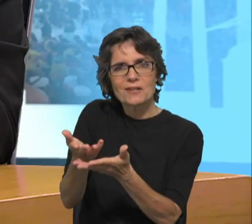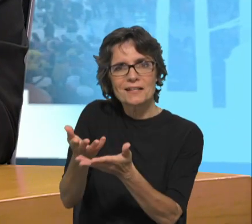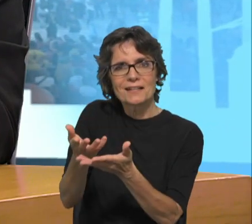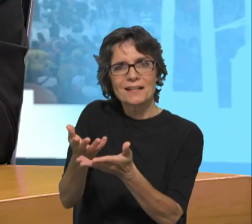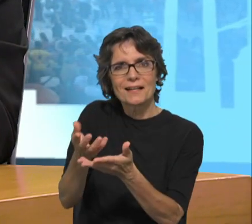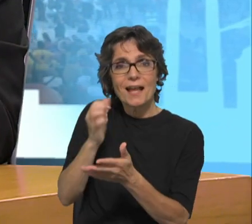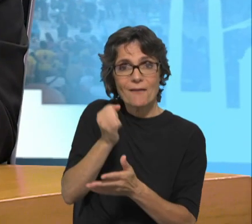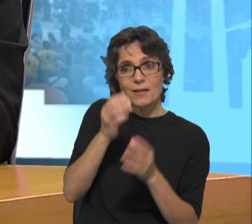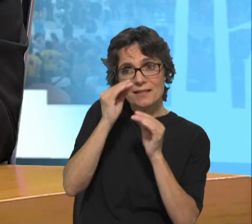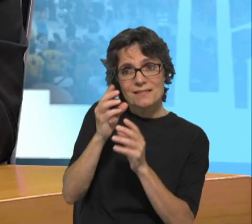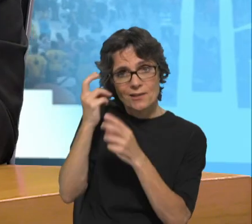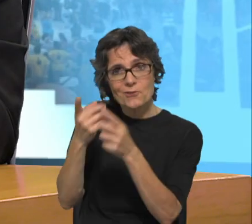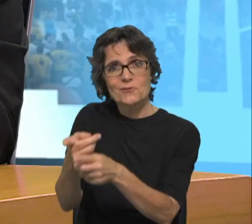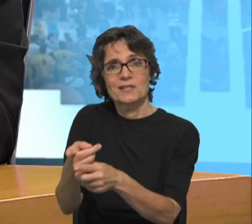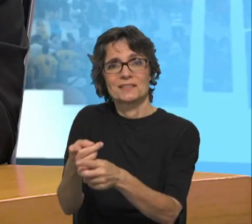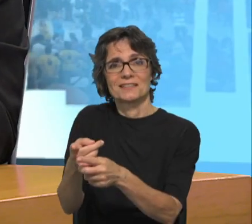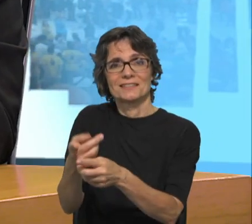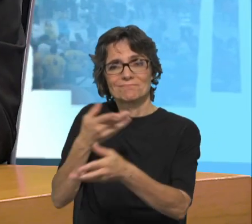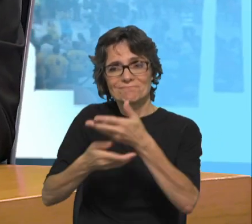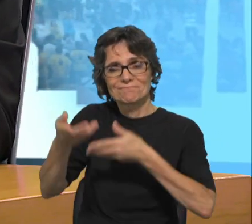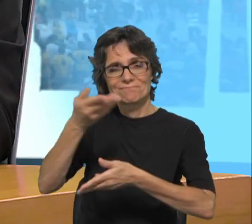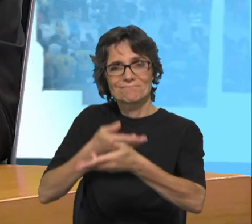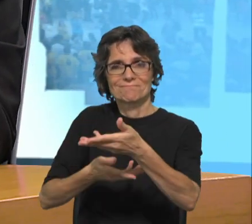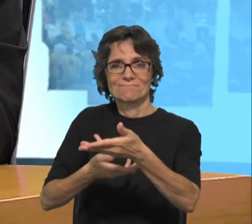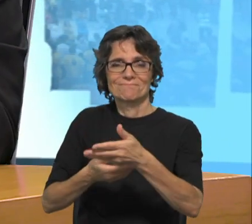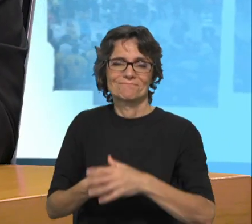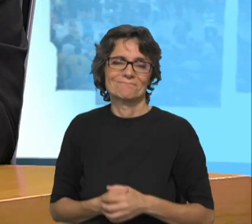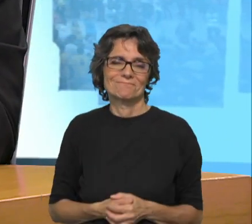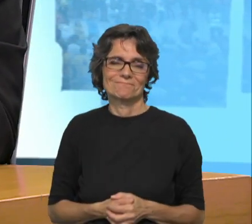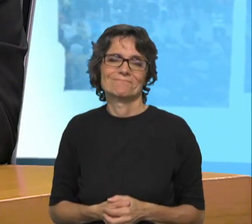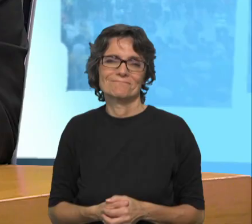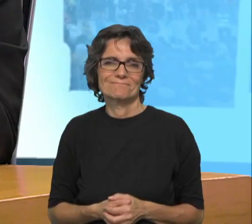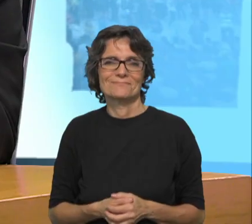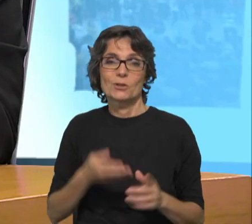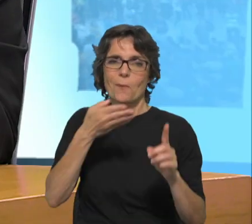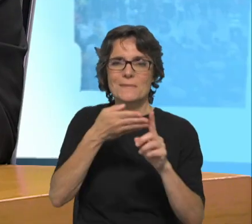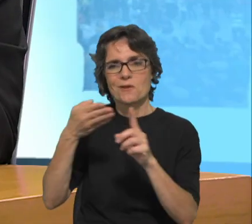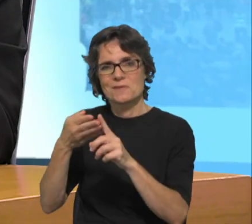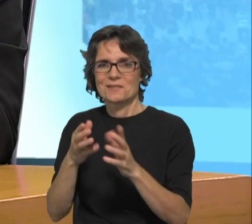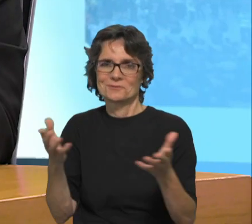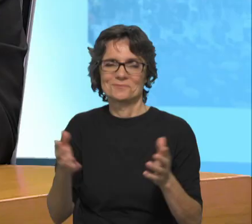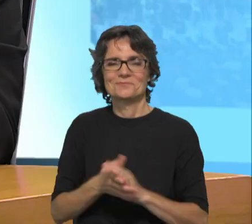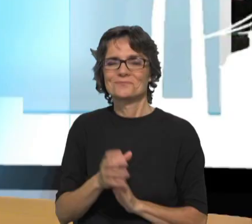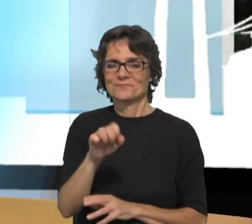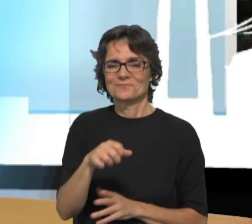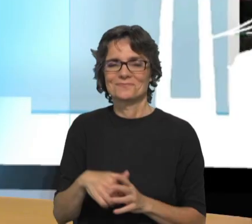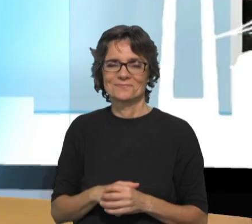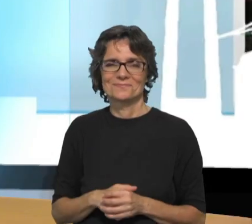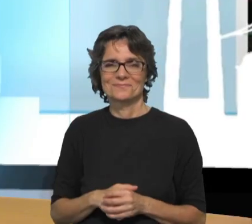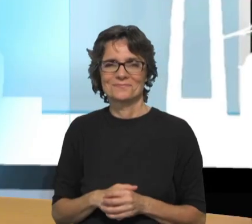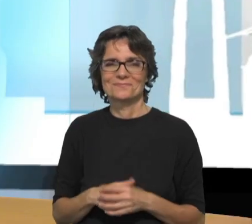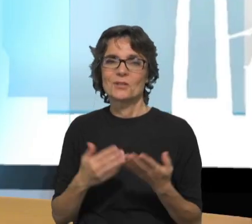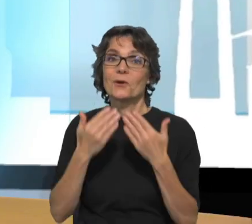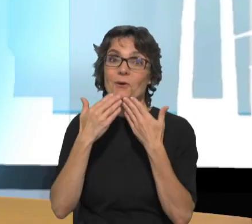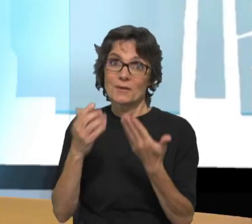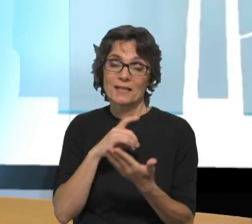mais pastor quanto mais servir aquilo que são as necessidades das ovelhas. São missões recíprocas. Sem dúvida, sem dúvida. Padre Francisco Molho, muito obrigada por ter